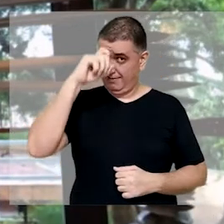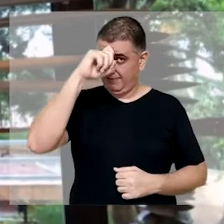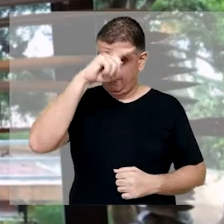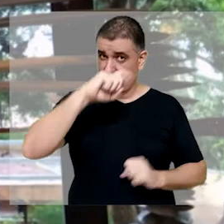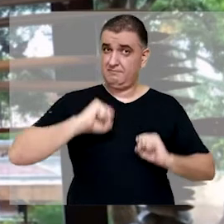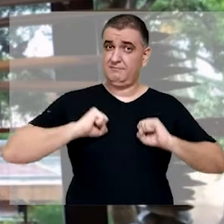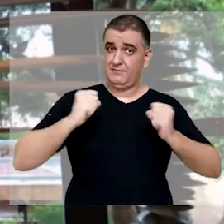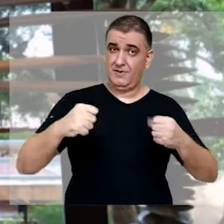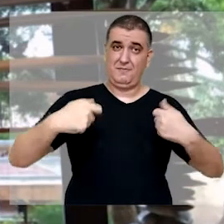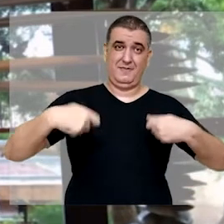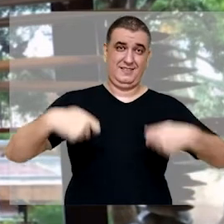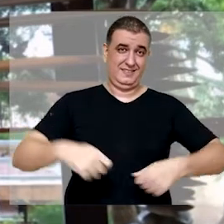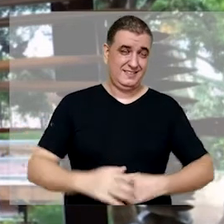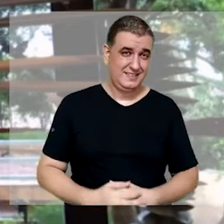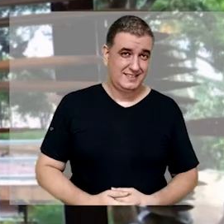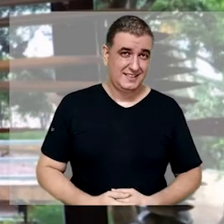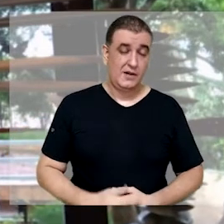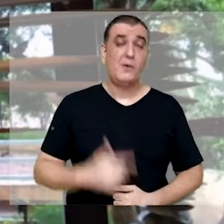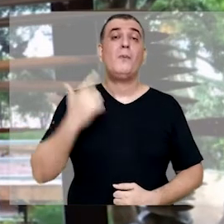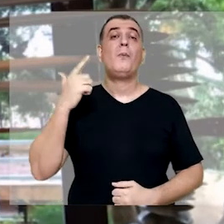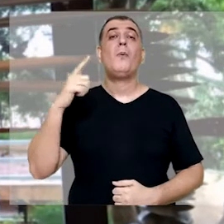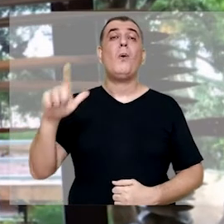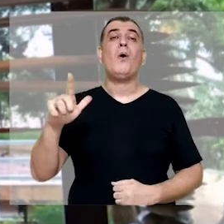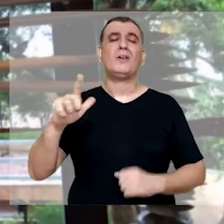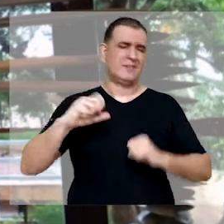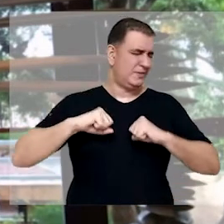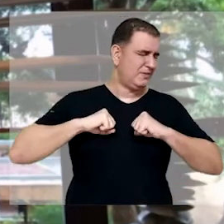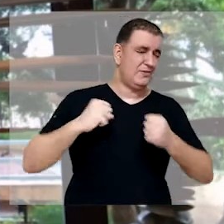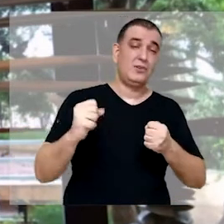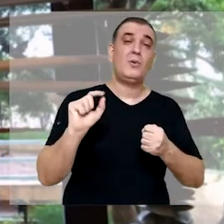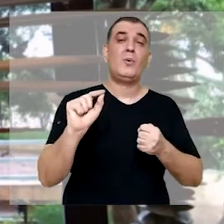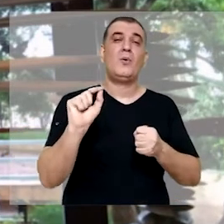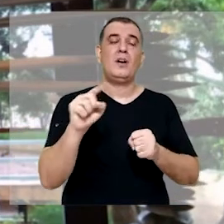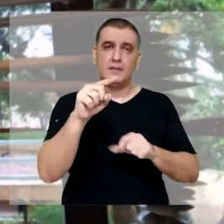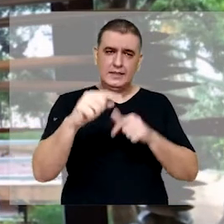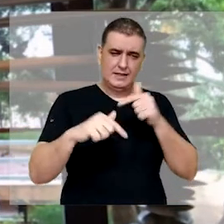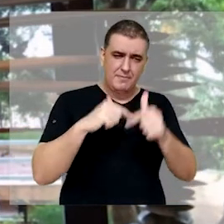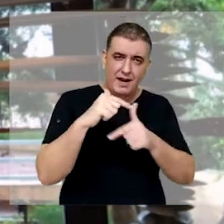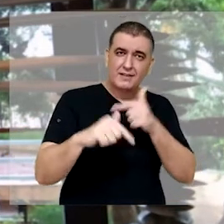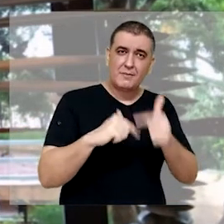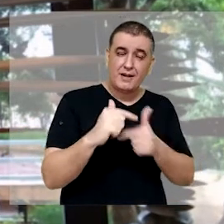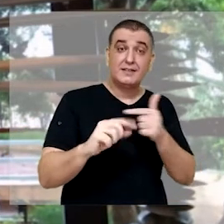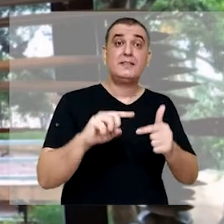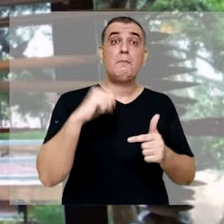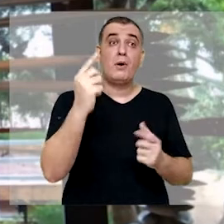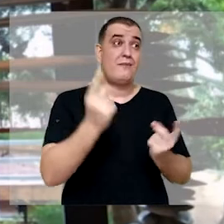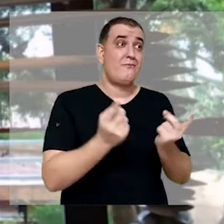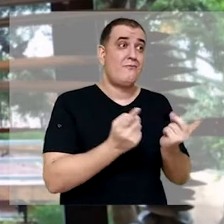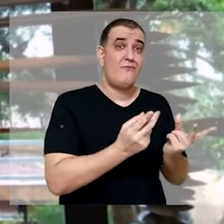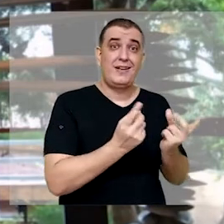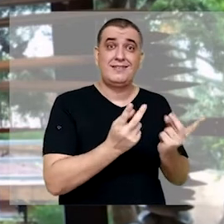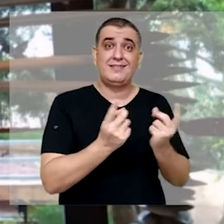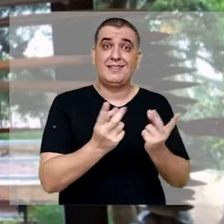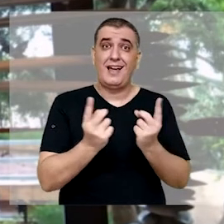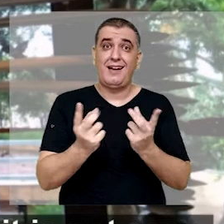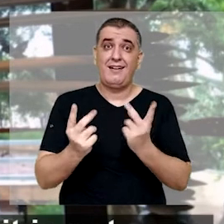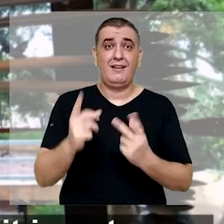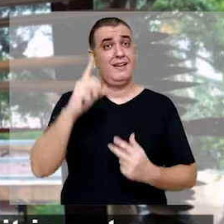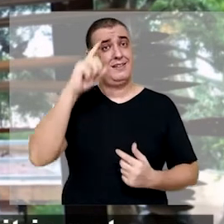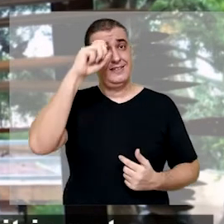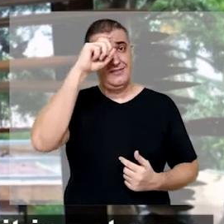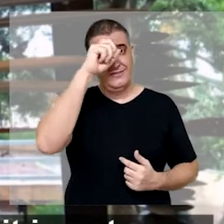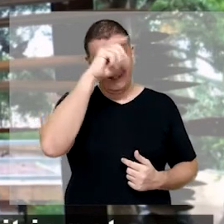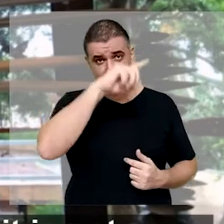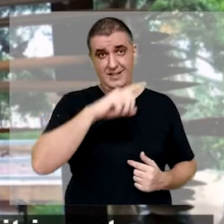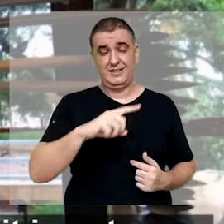o trabalho e fazer, e acreditar, colocar o trabalho no mercado também. E